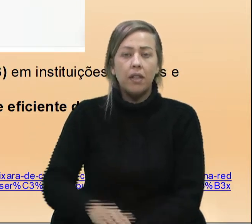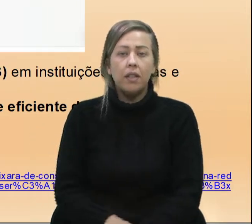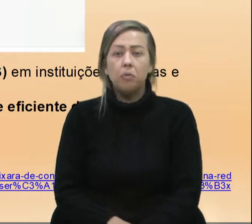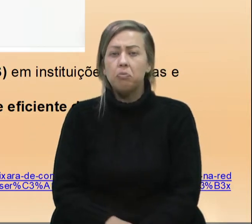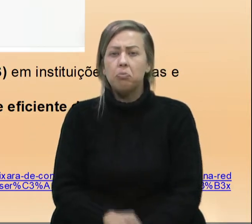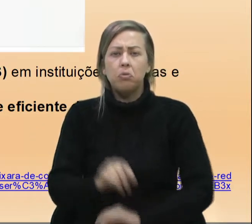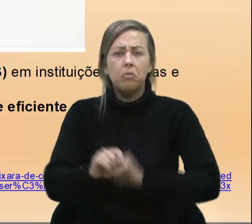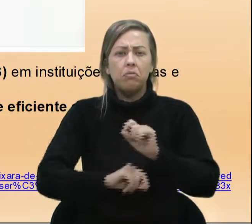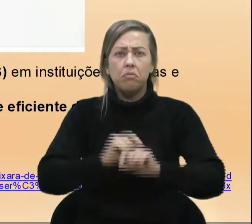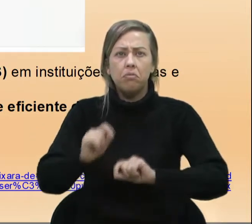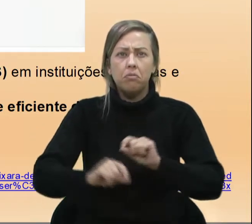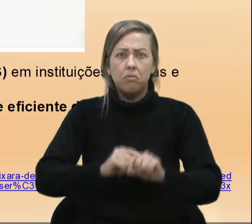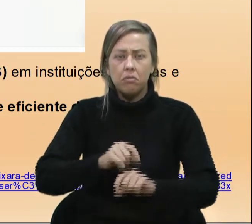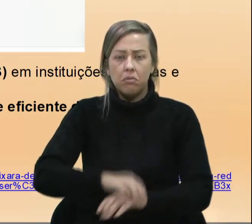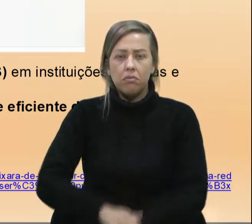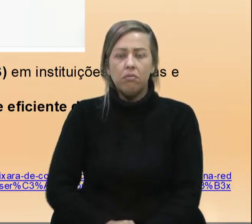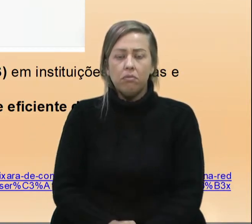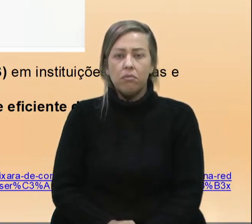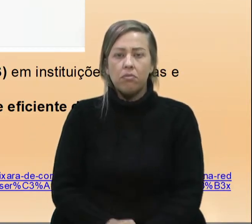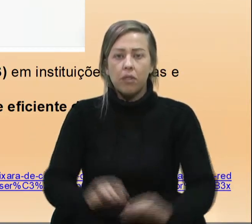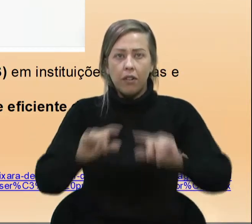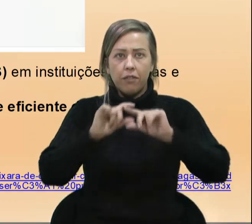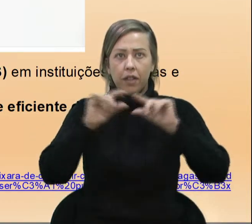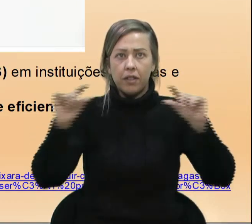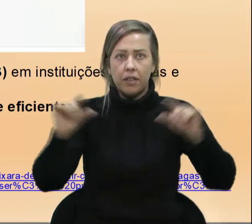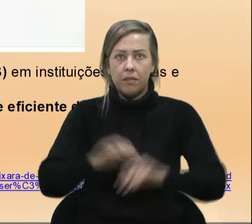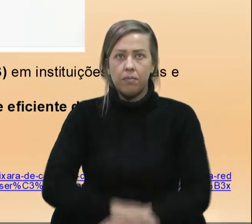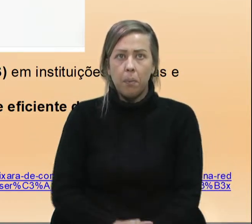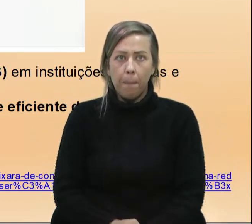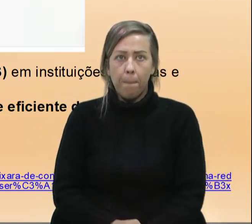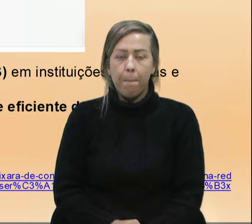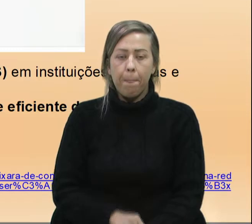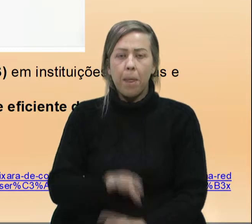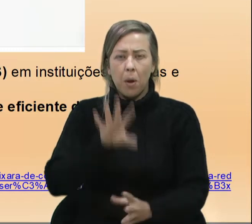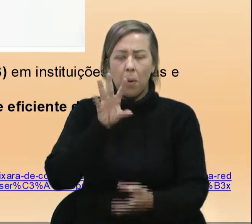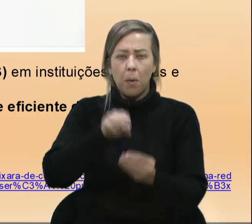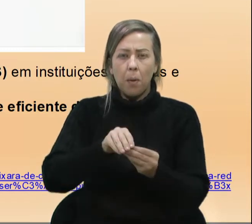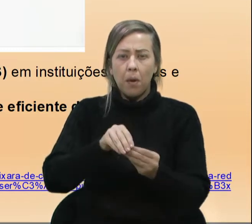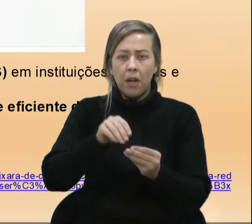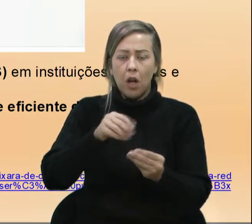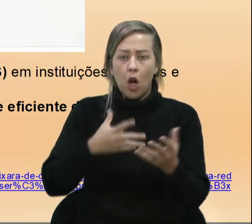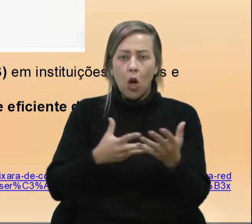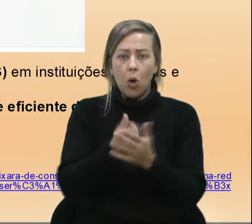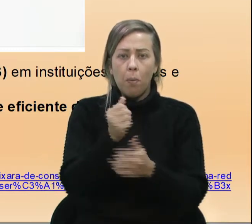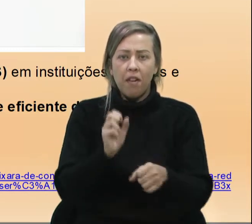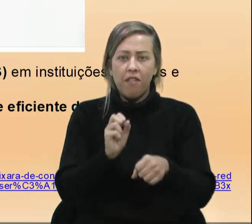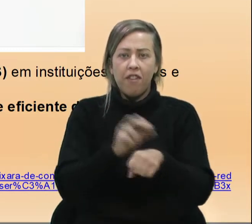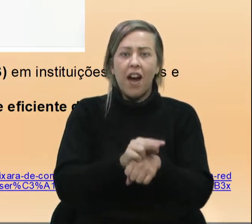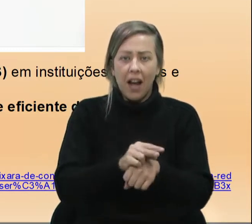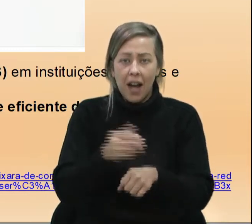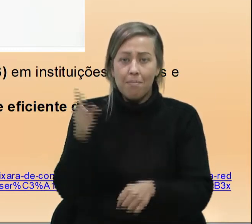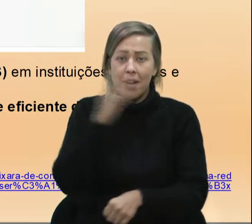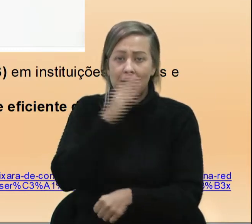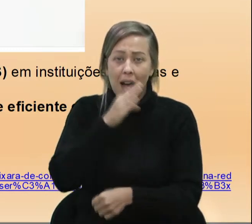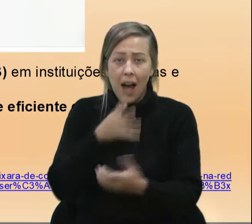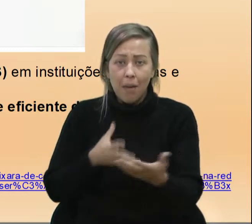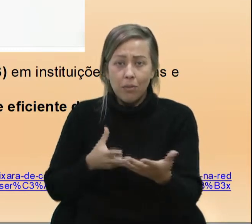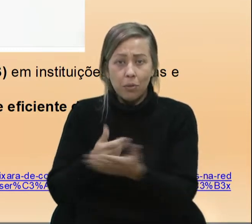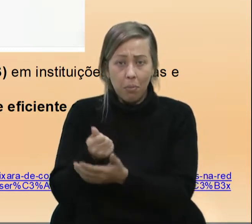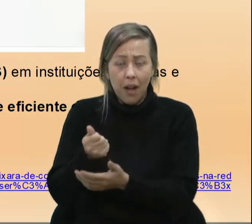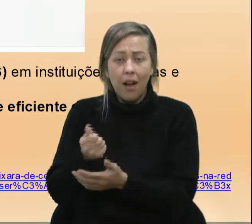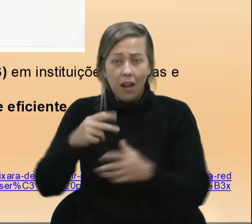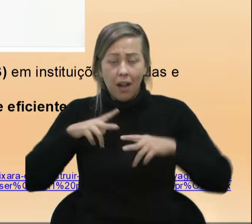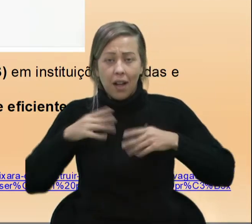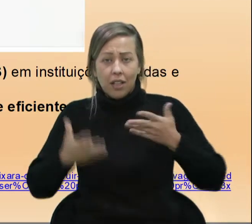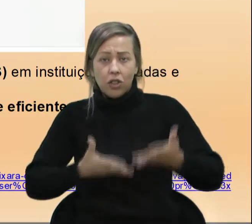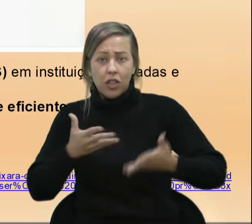foi seguinte frase: concluímos que a compra de vagas é uma forma mais rápida e eficiente de